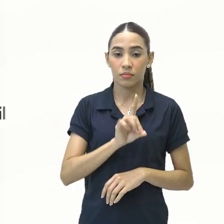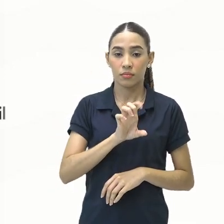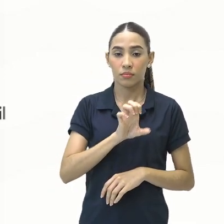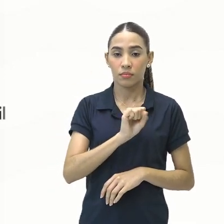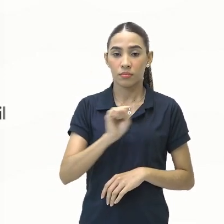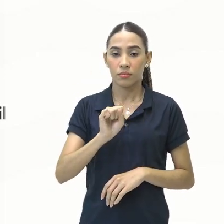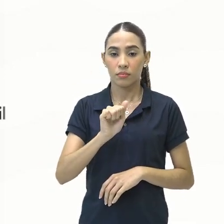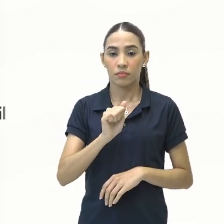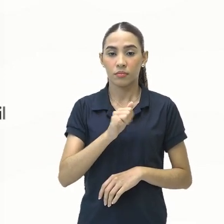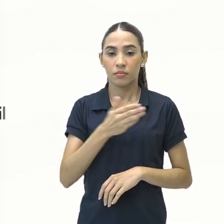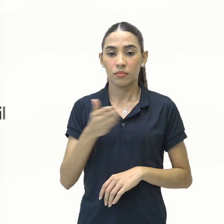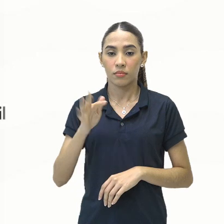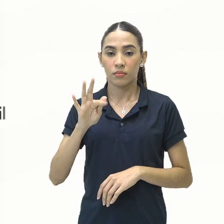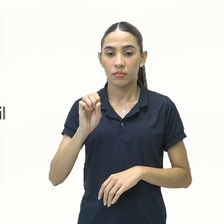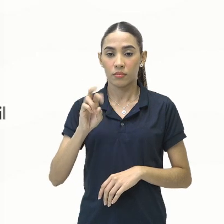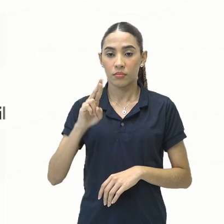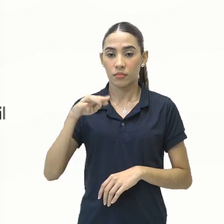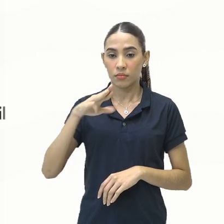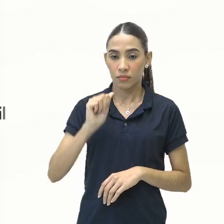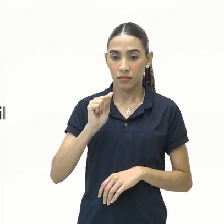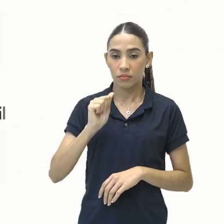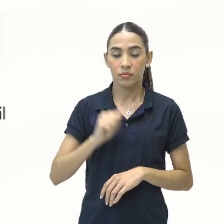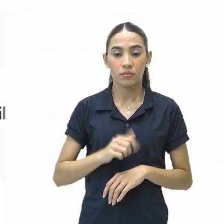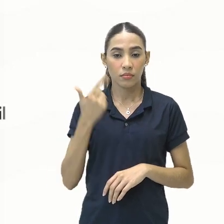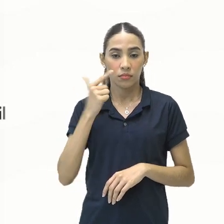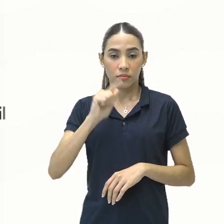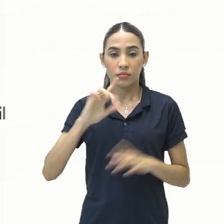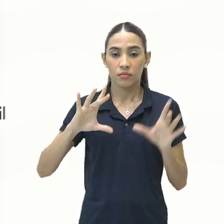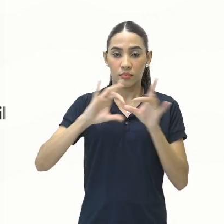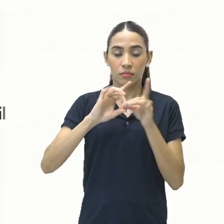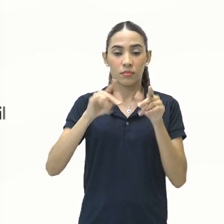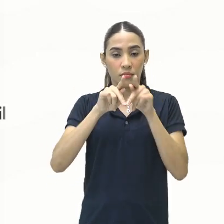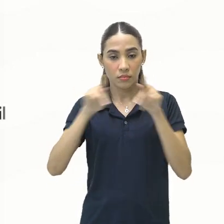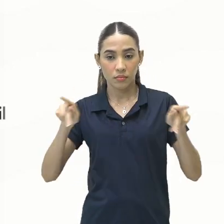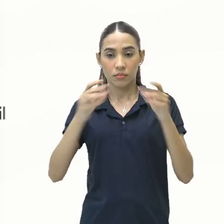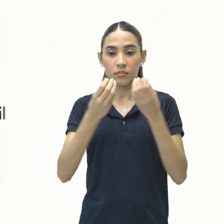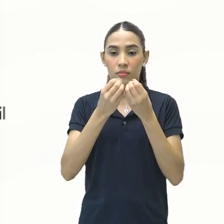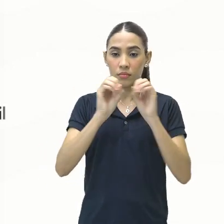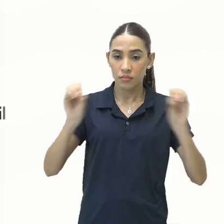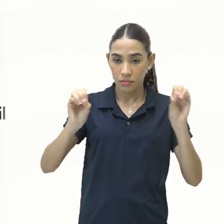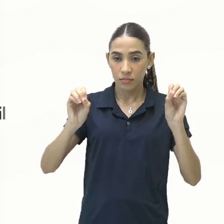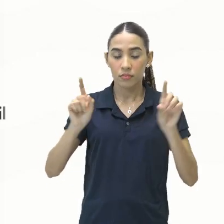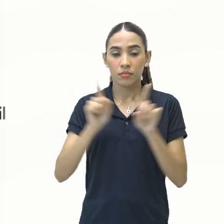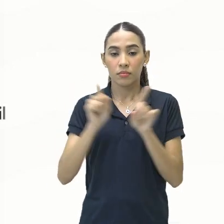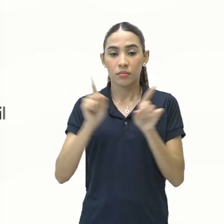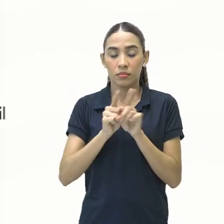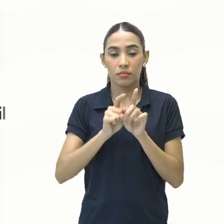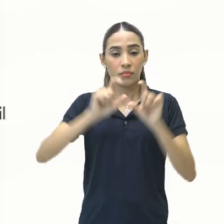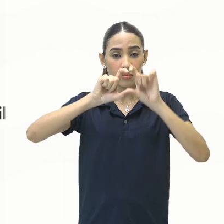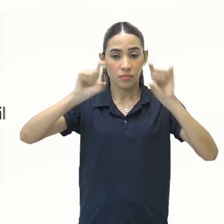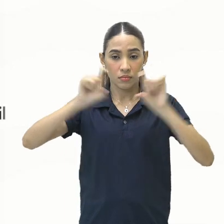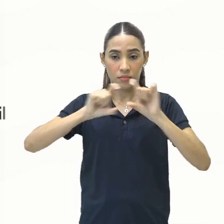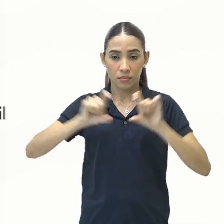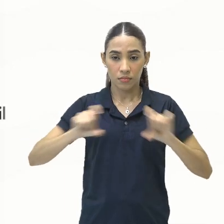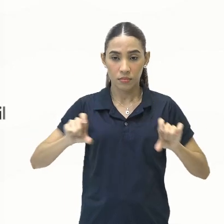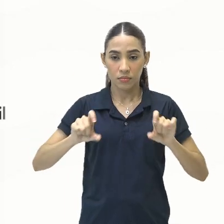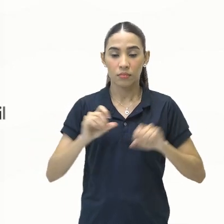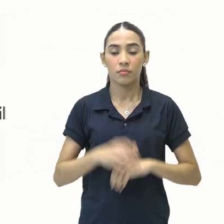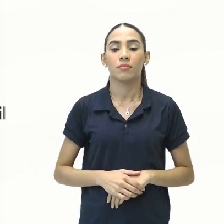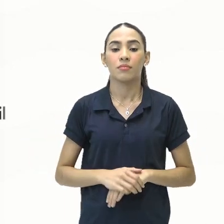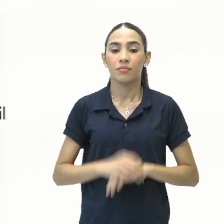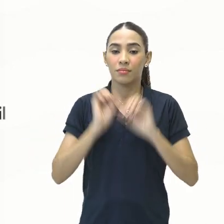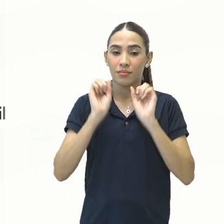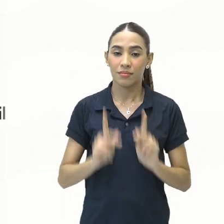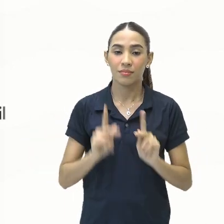dá um direcionamento, fazer a ligação entre os períodos, as orações entre os parágrafos, tá bom, gente? Então